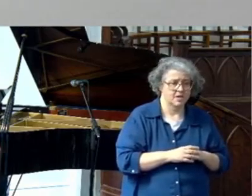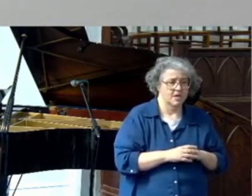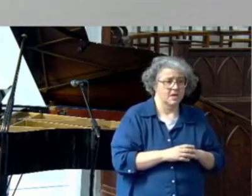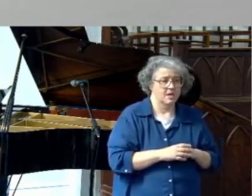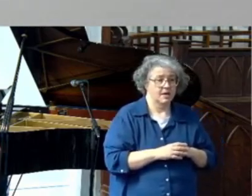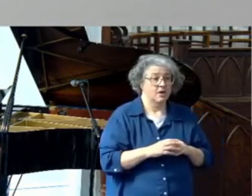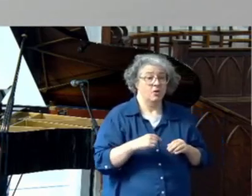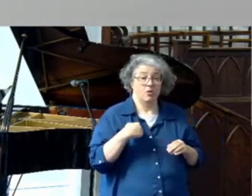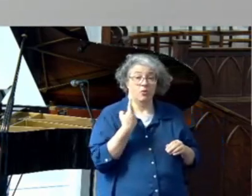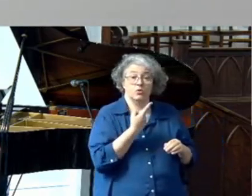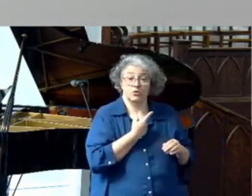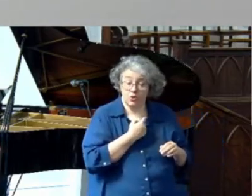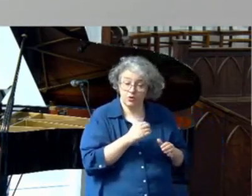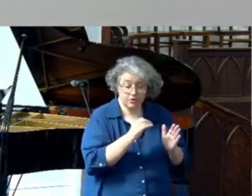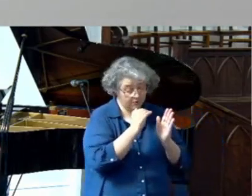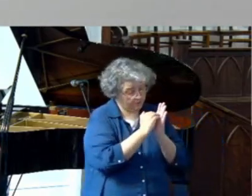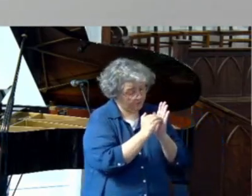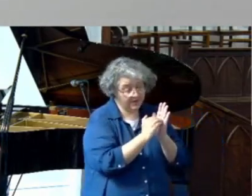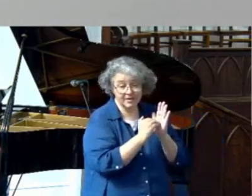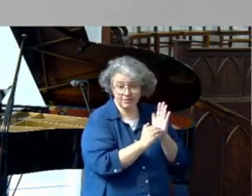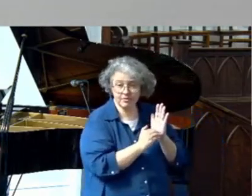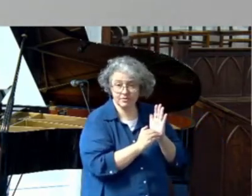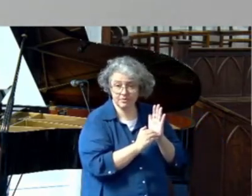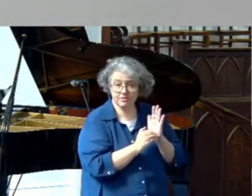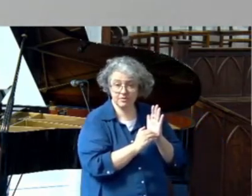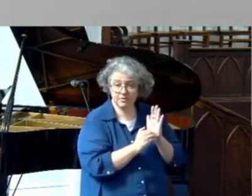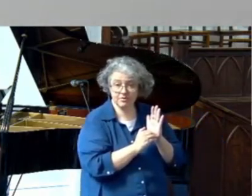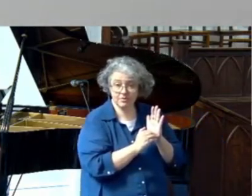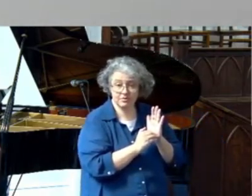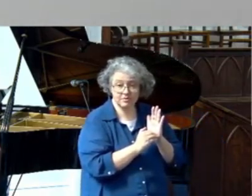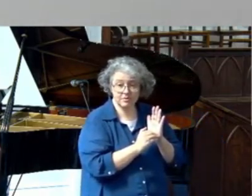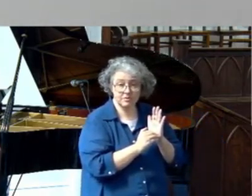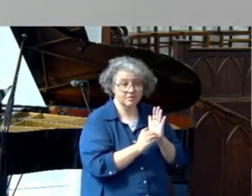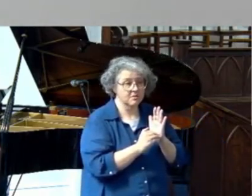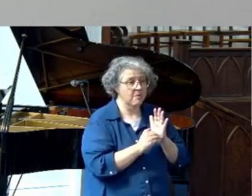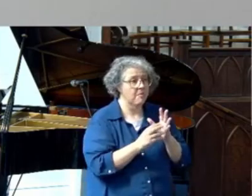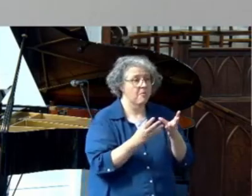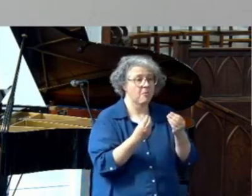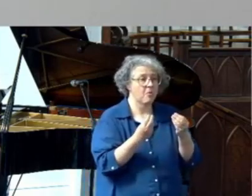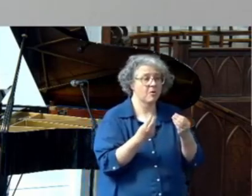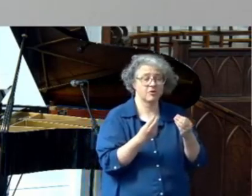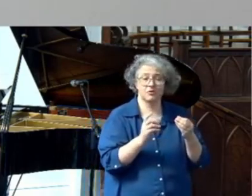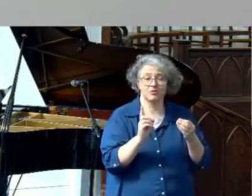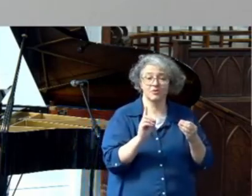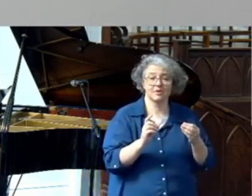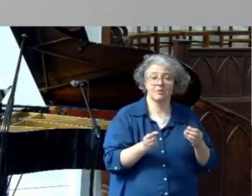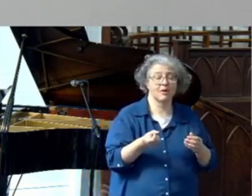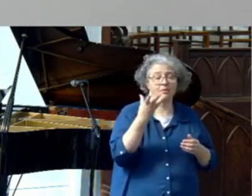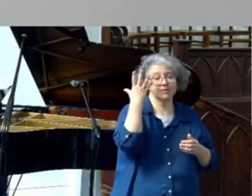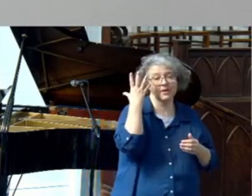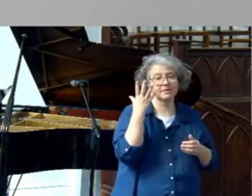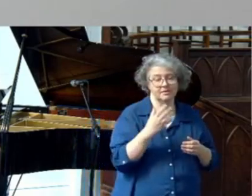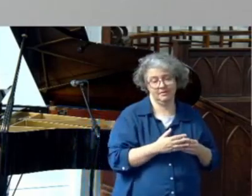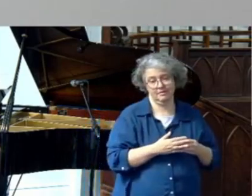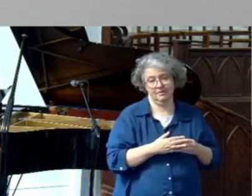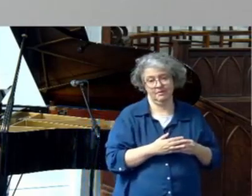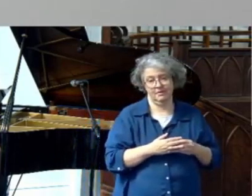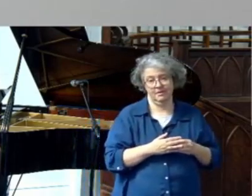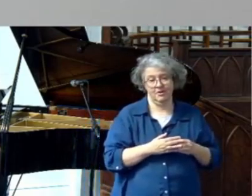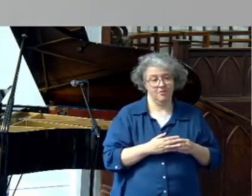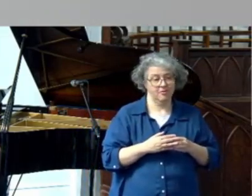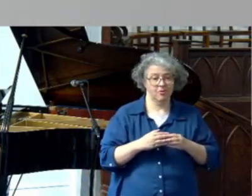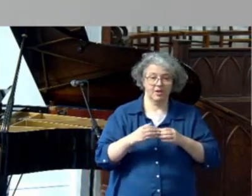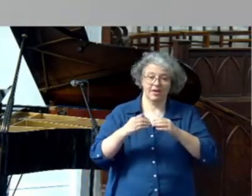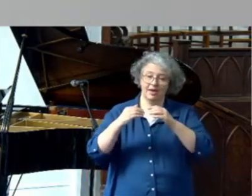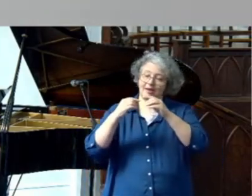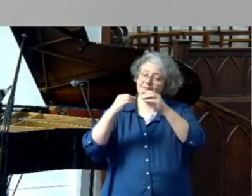se cumpriram e nunca se cumprirão, porque possivelmente não estejam dentro dos propósitos do Senhor.